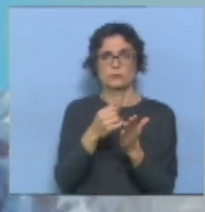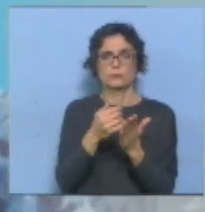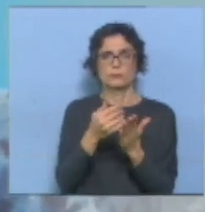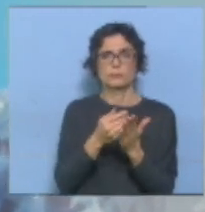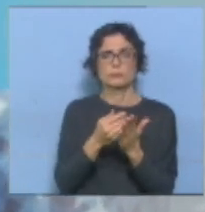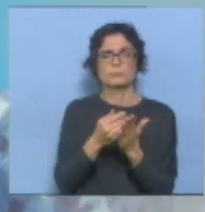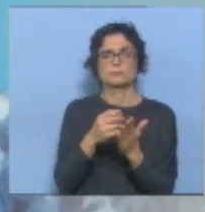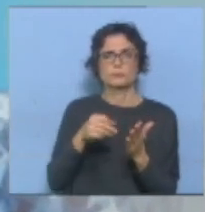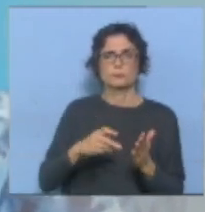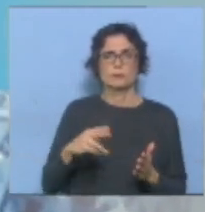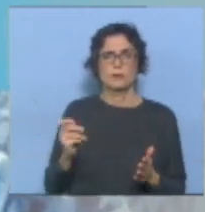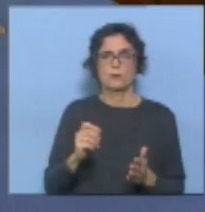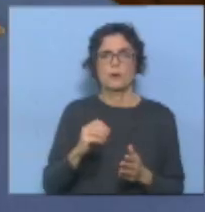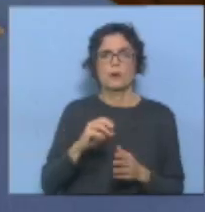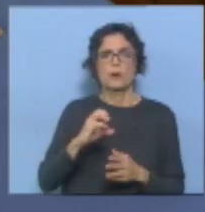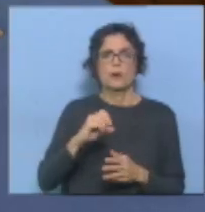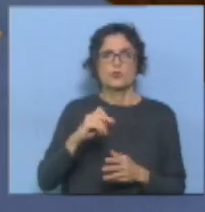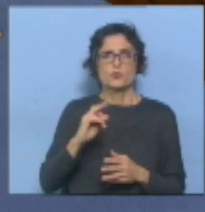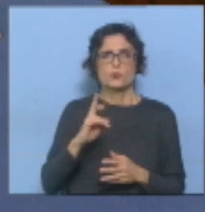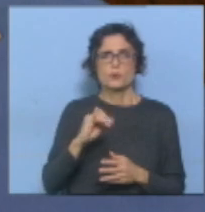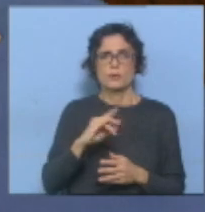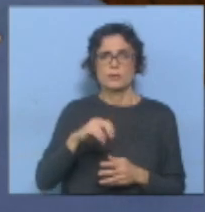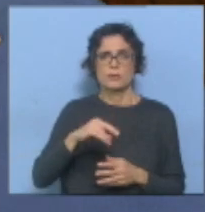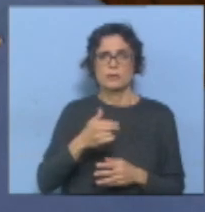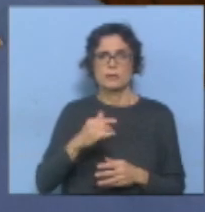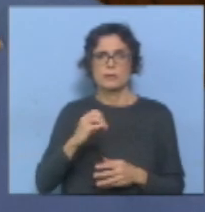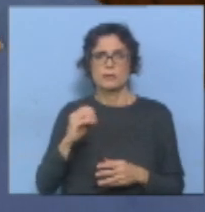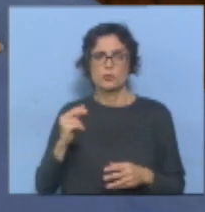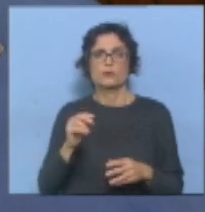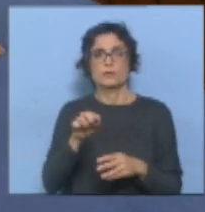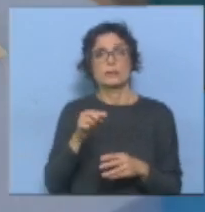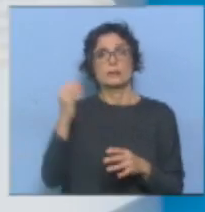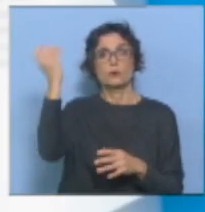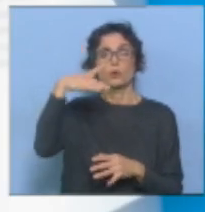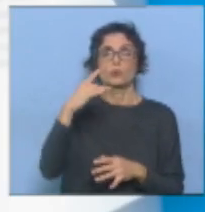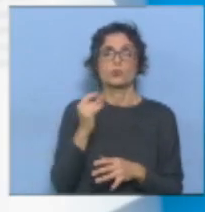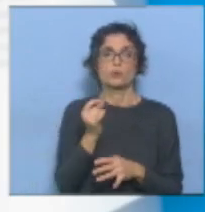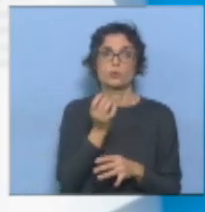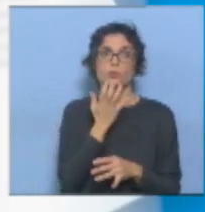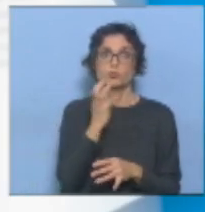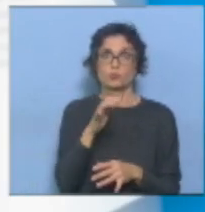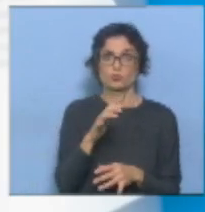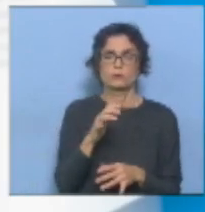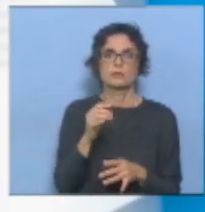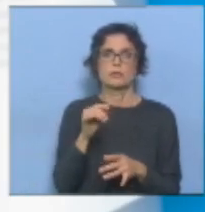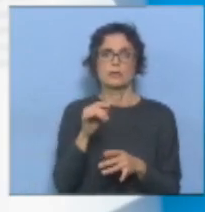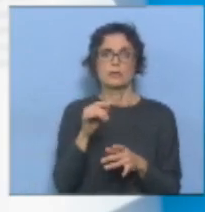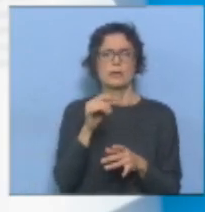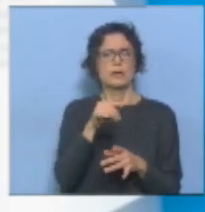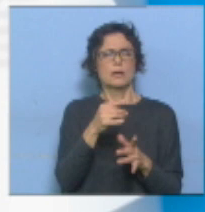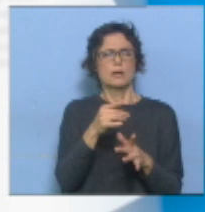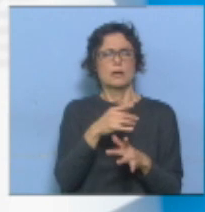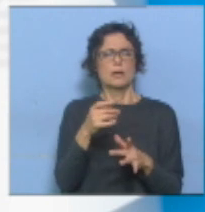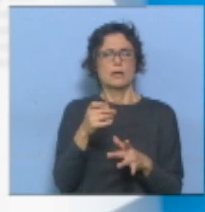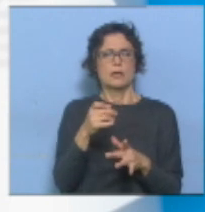Paulo aos Coríntios. Padre Nélio, aqui estamos a falar da luz do sal. Paulo fala-nos da loucura da cruz. Ela